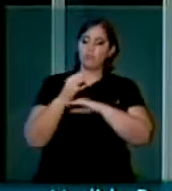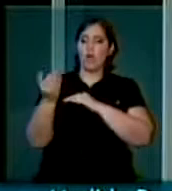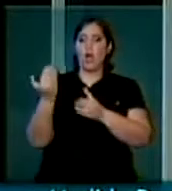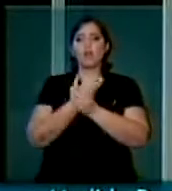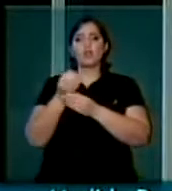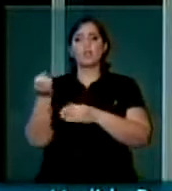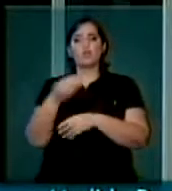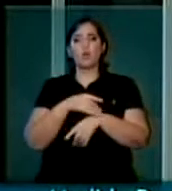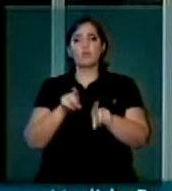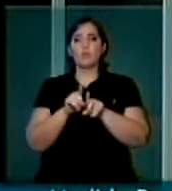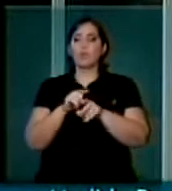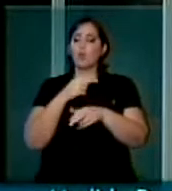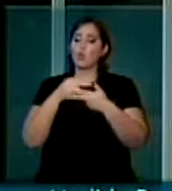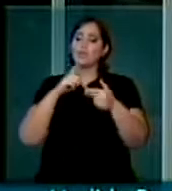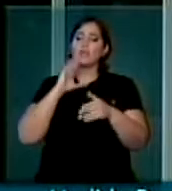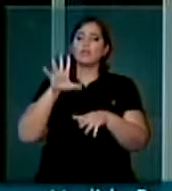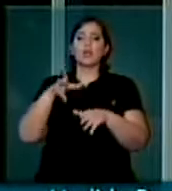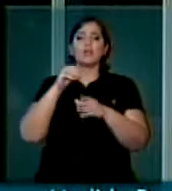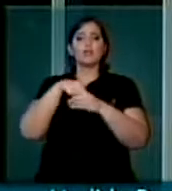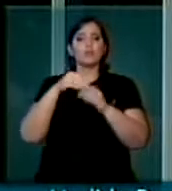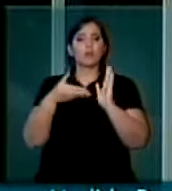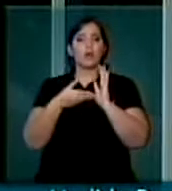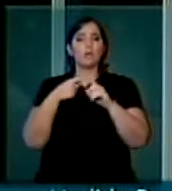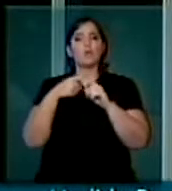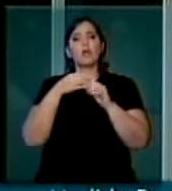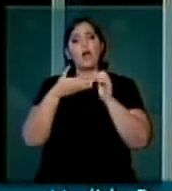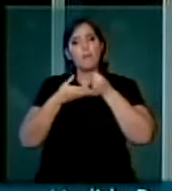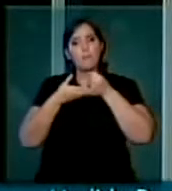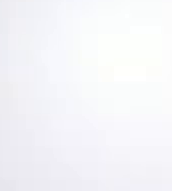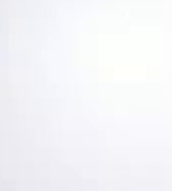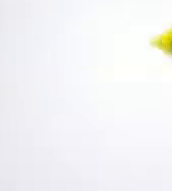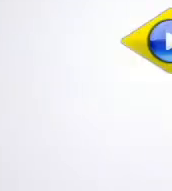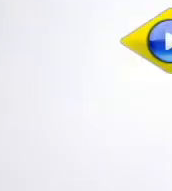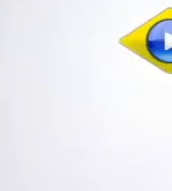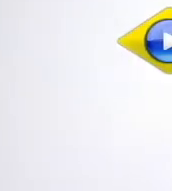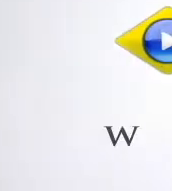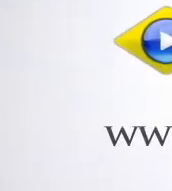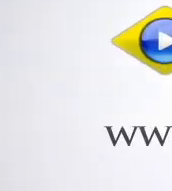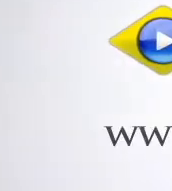os novos arquivos e aqueles que já estão na casa para o bem da democracia brasileira. Muito obrigado.